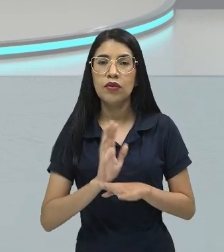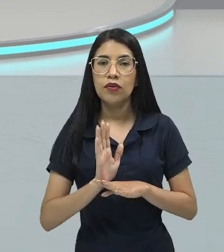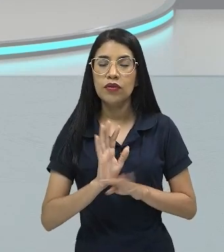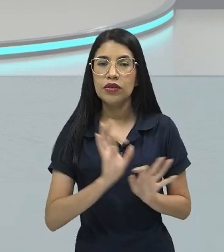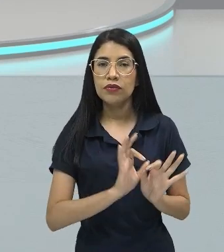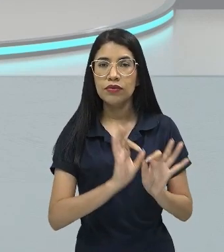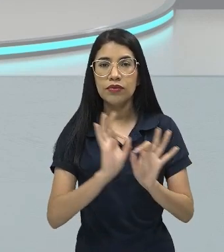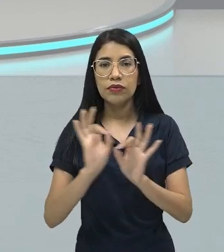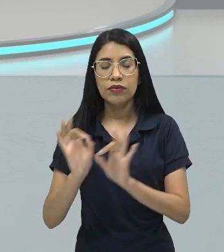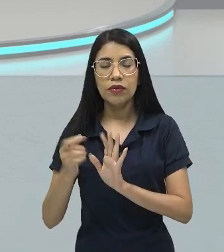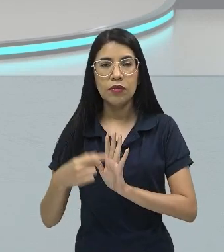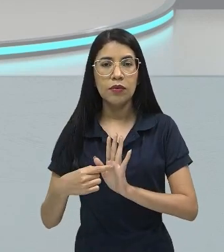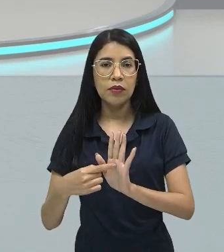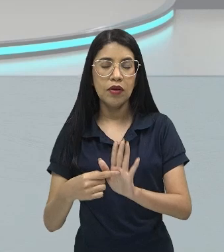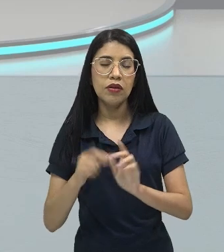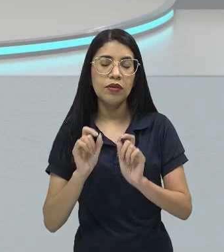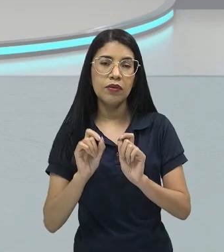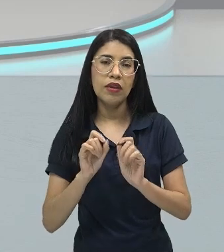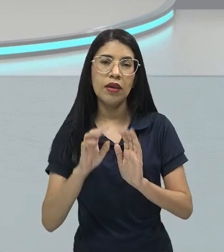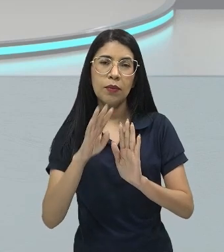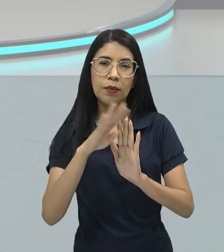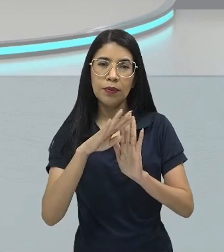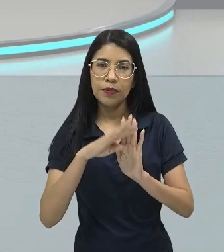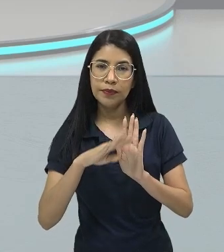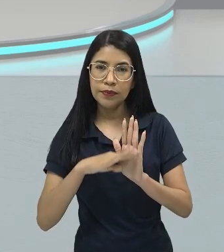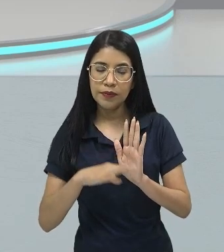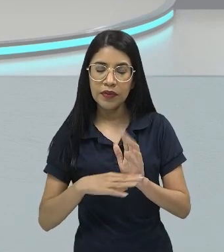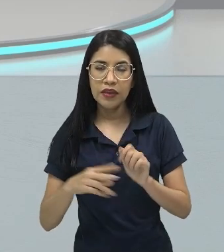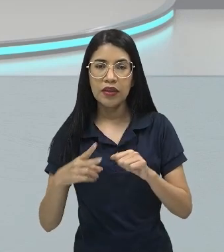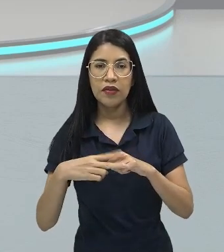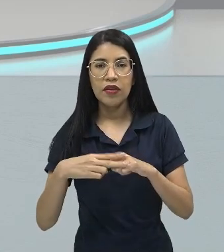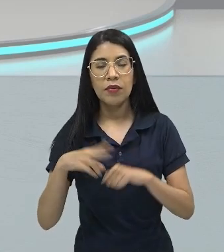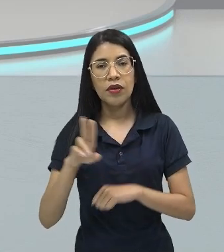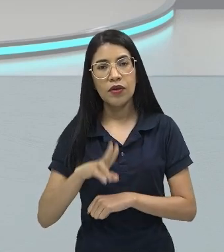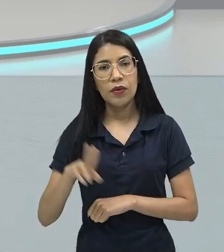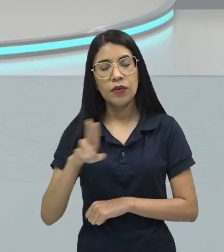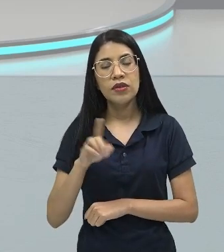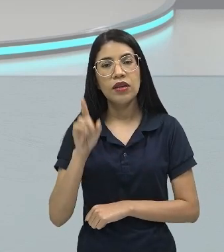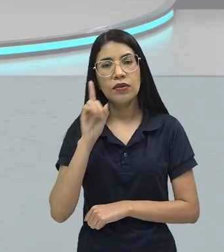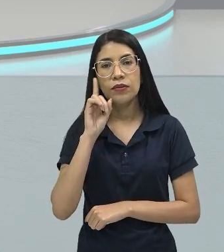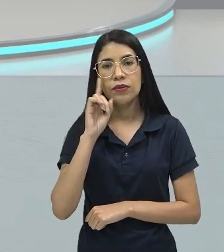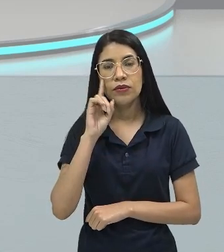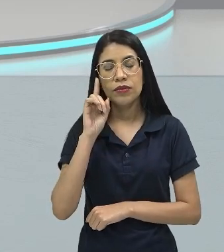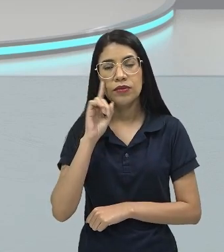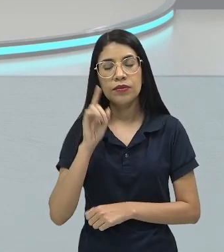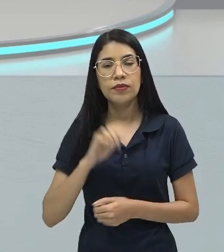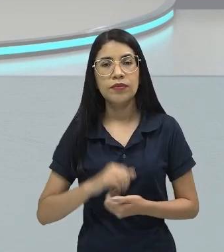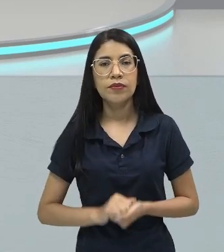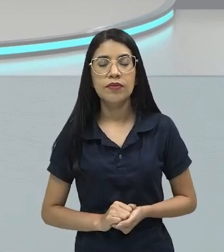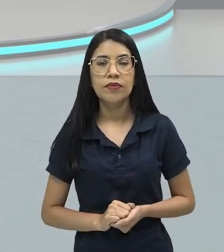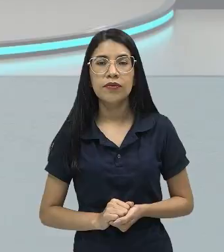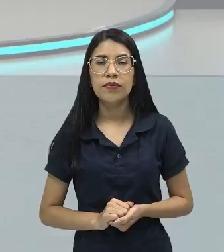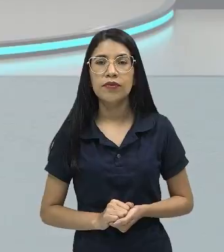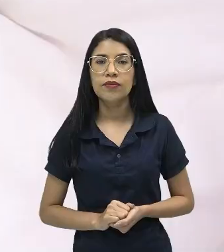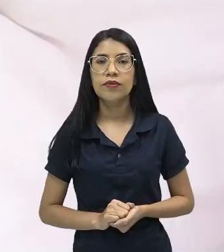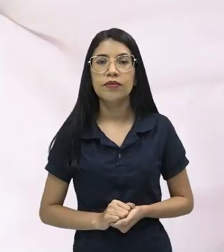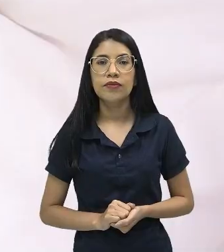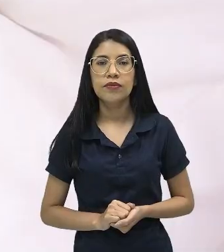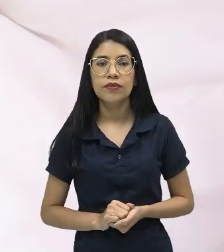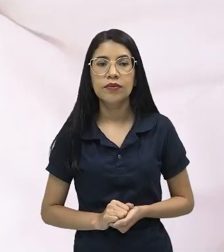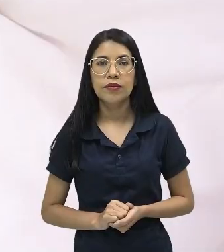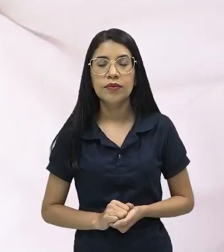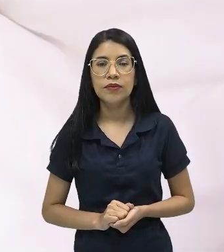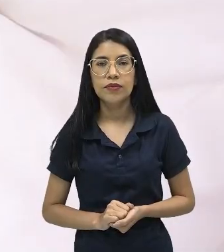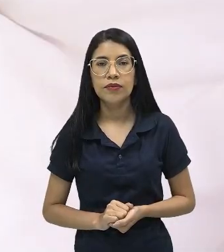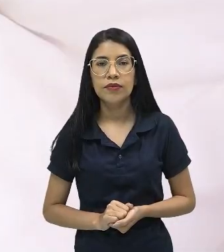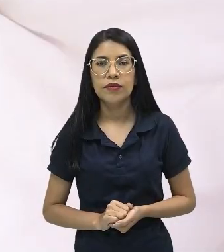que mostram para vocês uma lista de verbos que a gente utiliza bastante no nosso dia a dia. Dê uma olhadinha.